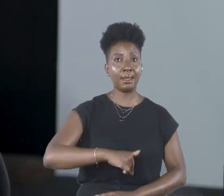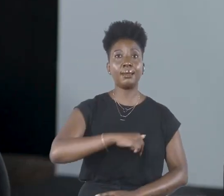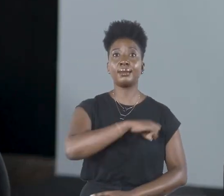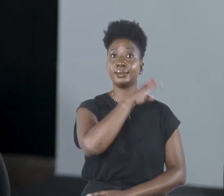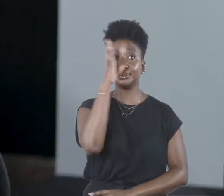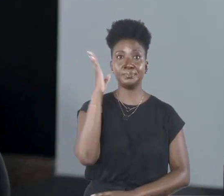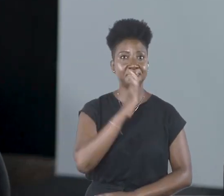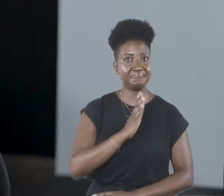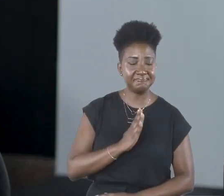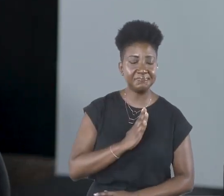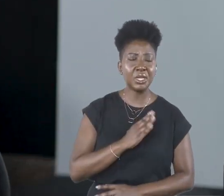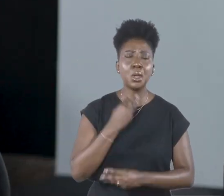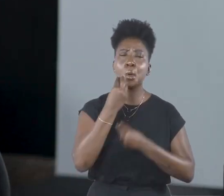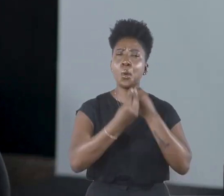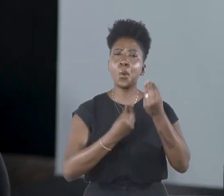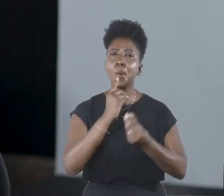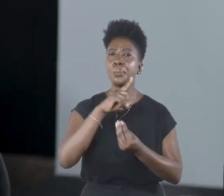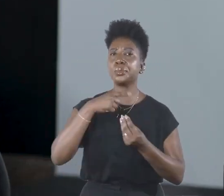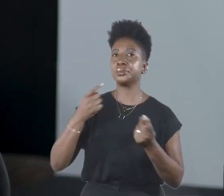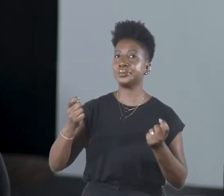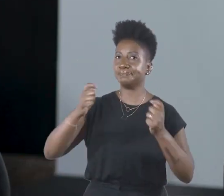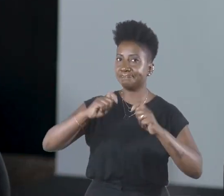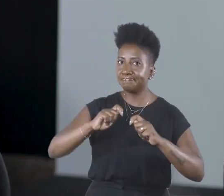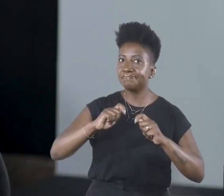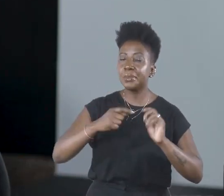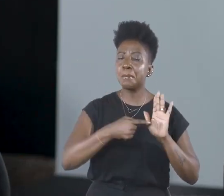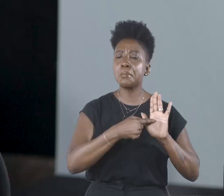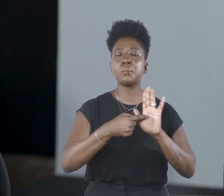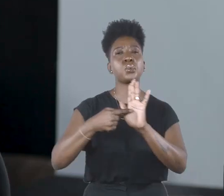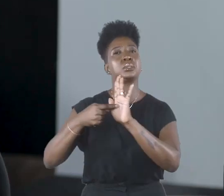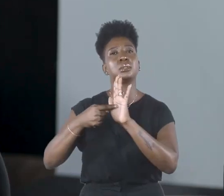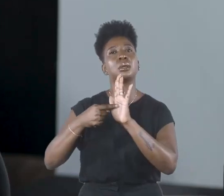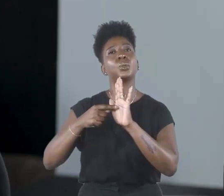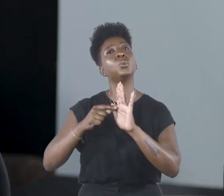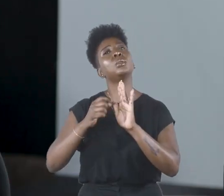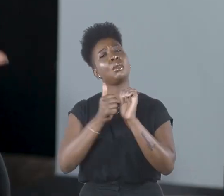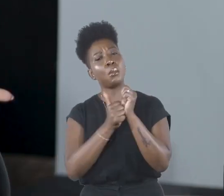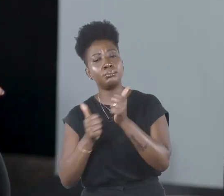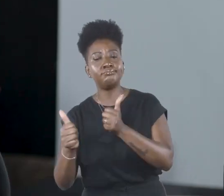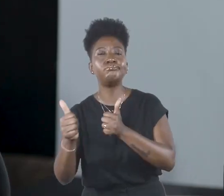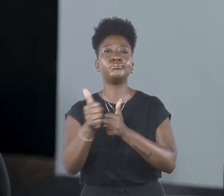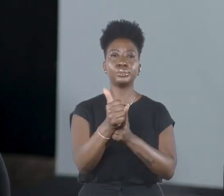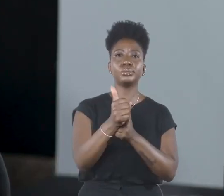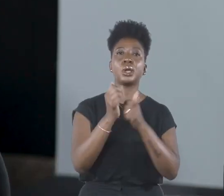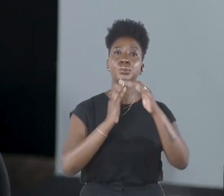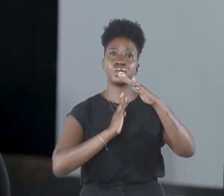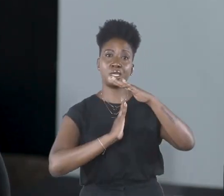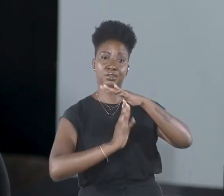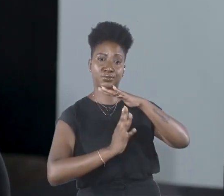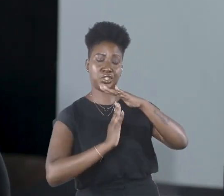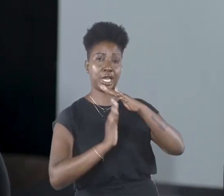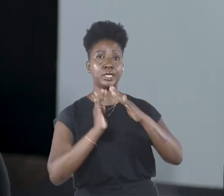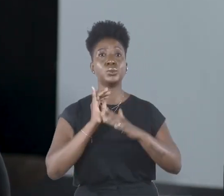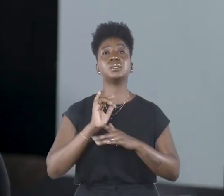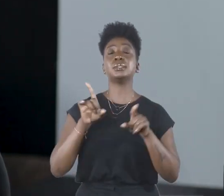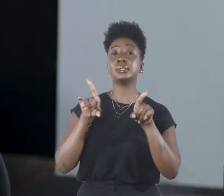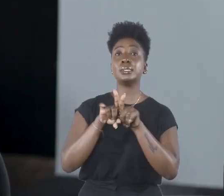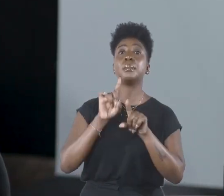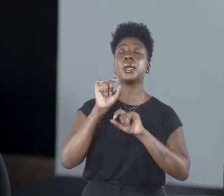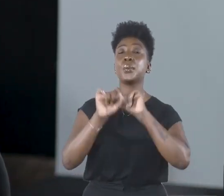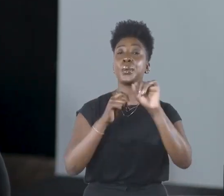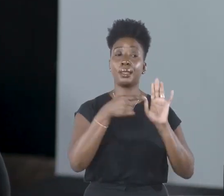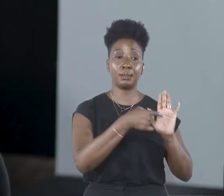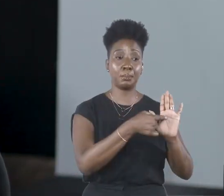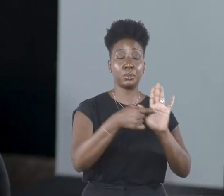estão aqui no Brasil. E como a gente faz isso? Dando voz aos refugiados, aos